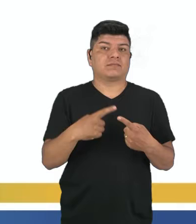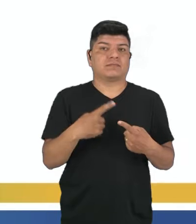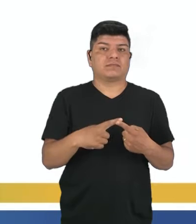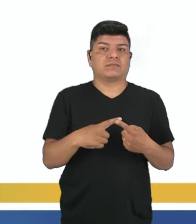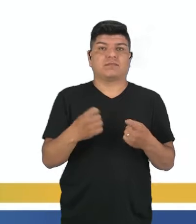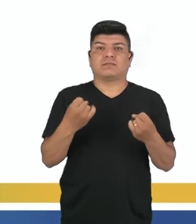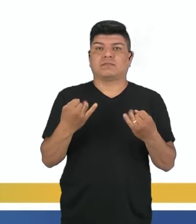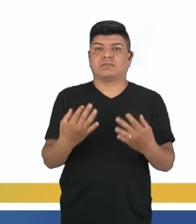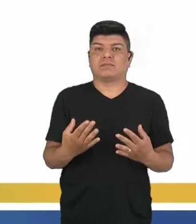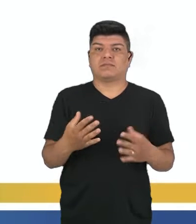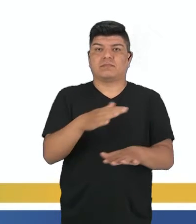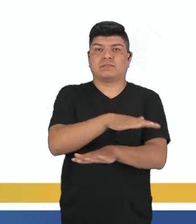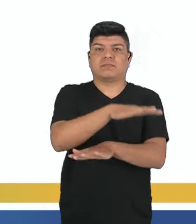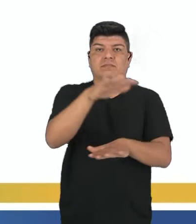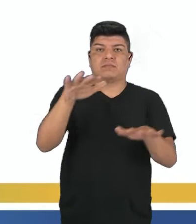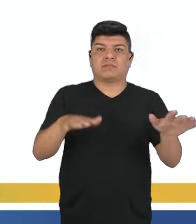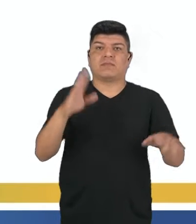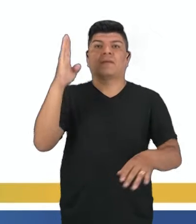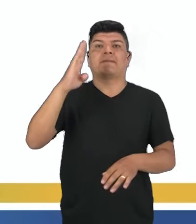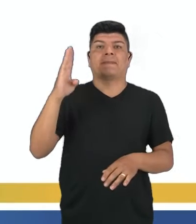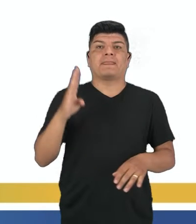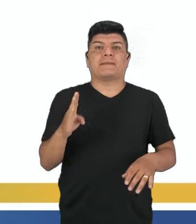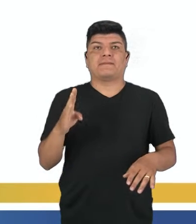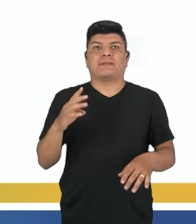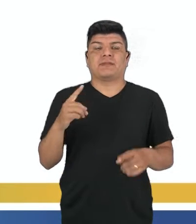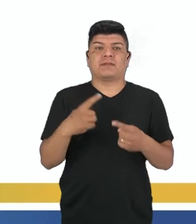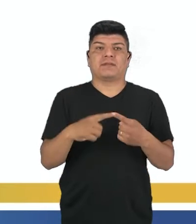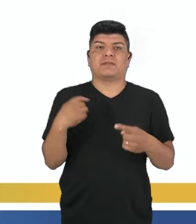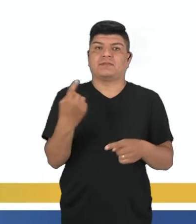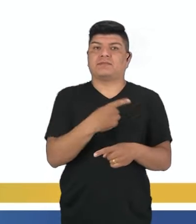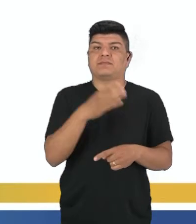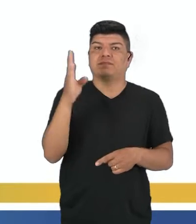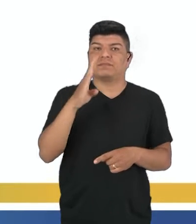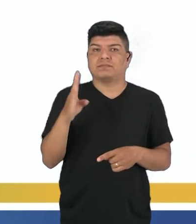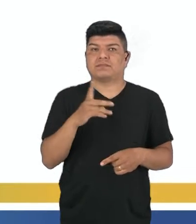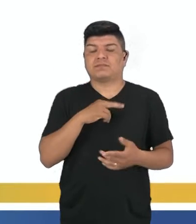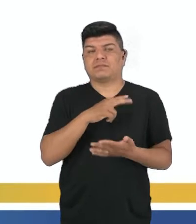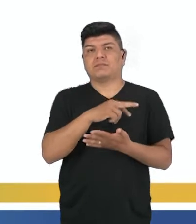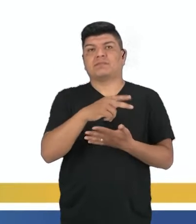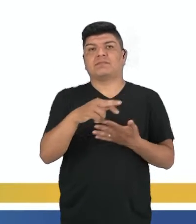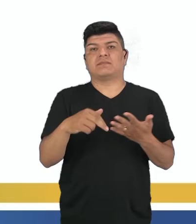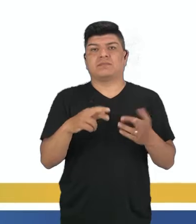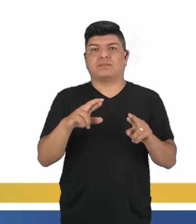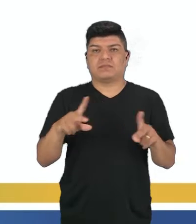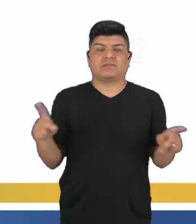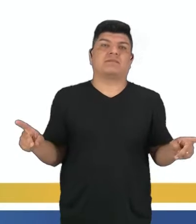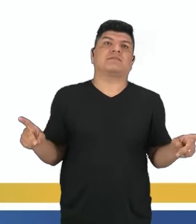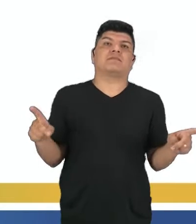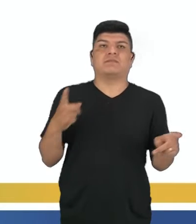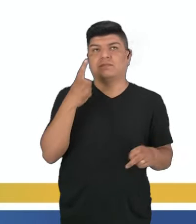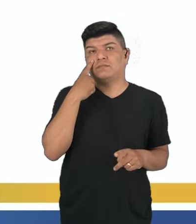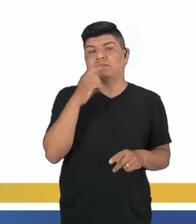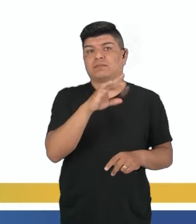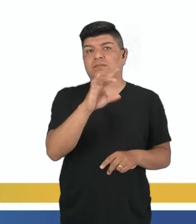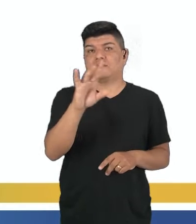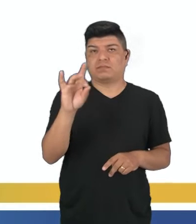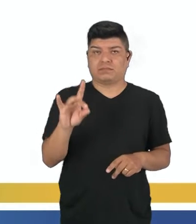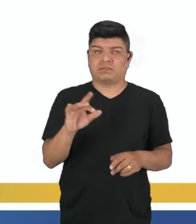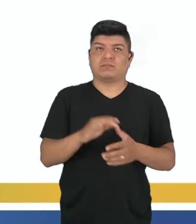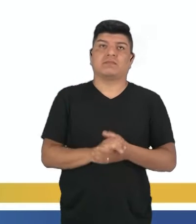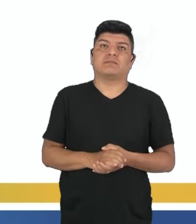estou falando de biomas brasileiros? Porque no nosso Brasil existem vários biomas diferentes, a gente vai ver cada um